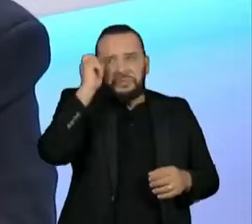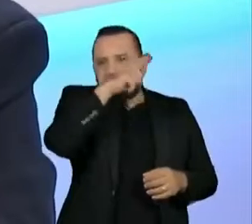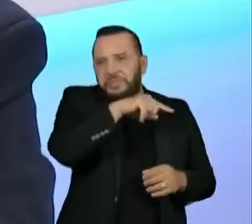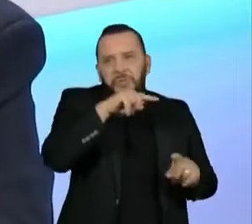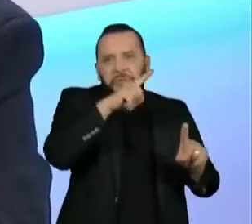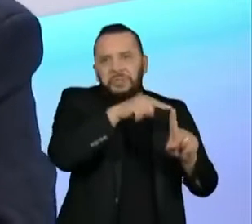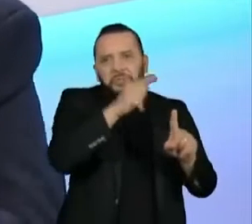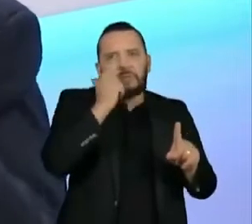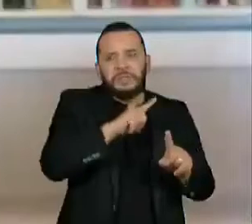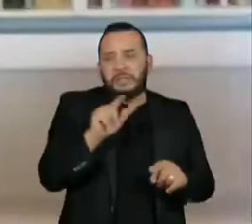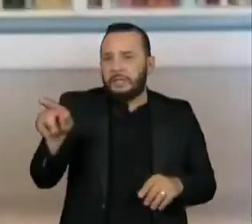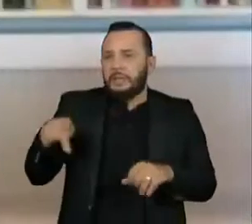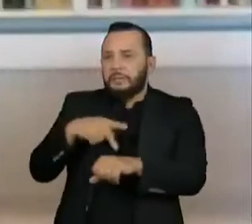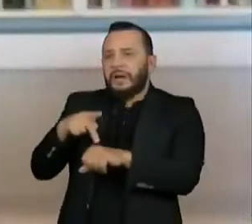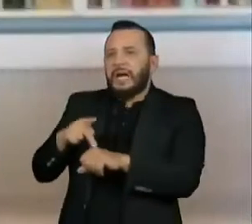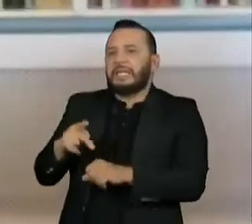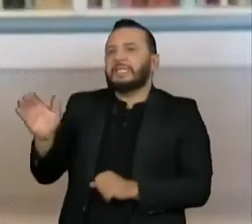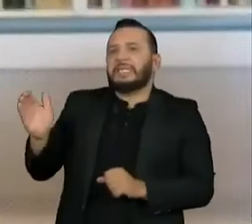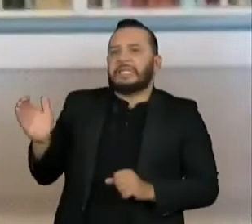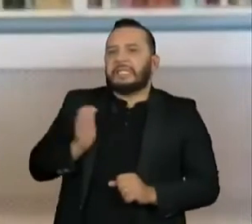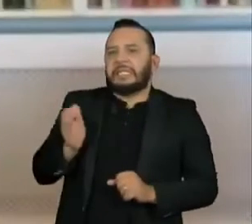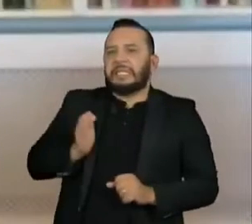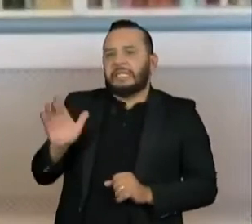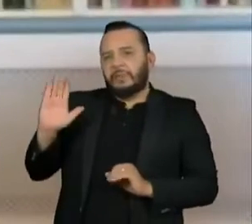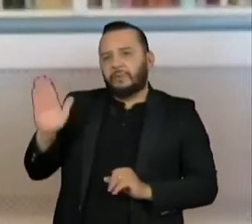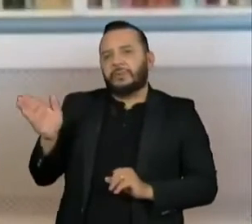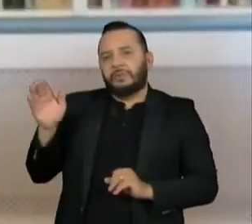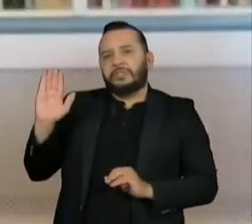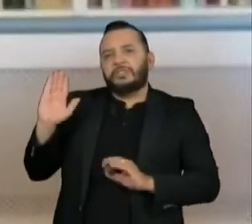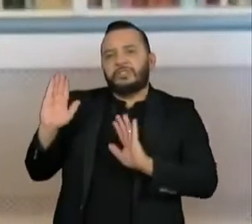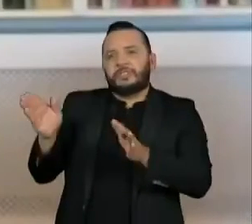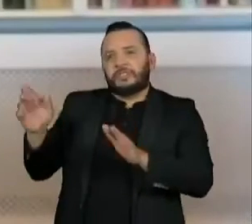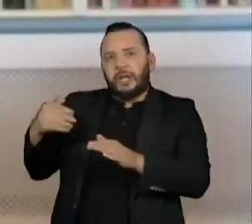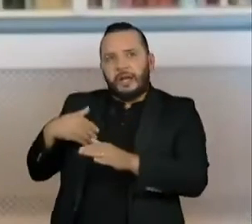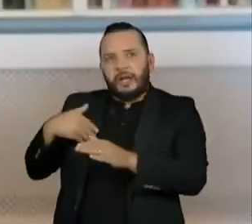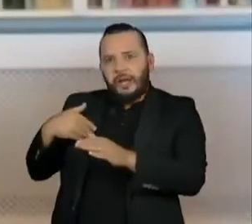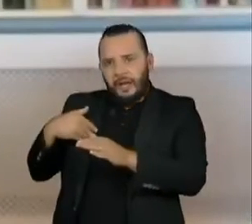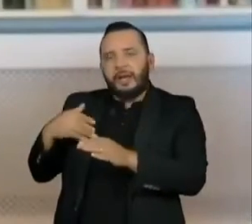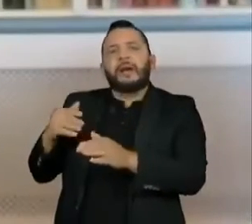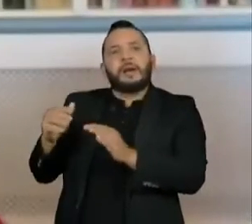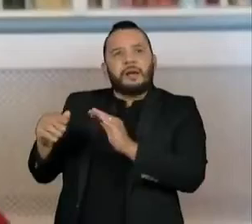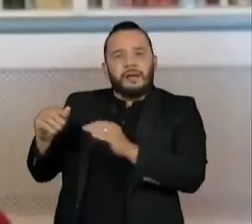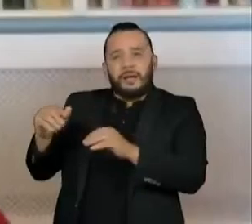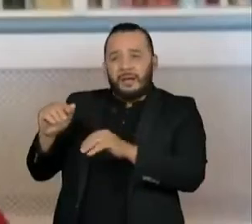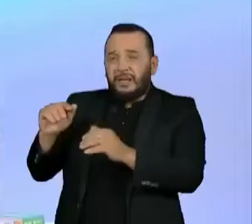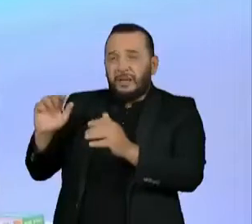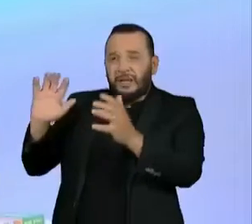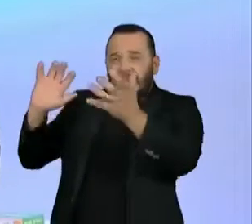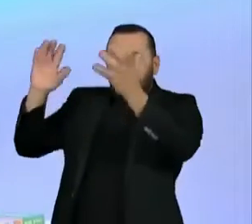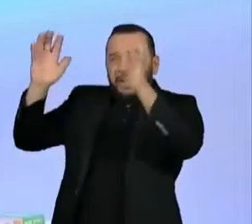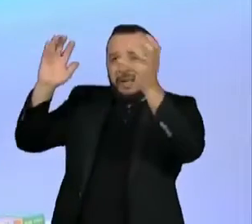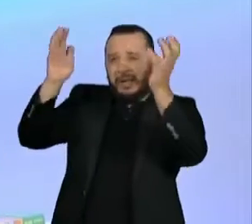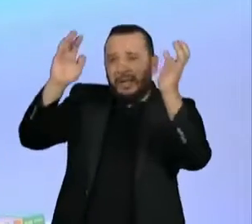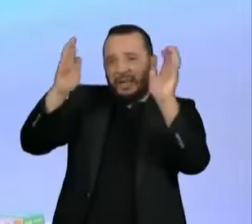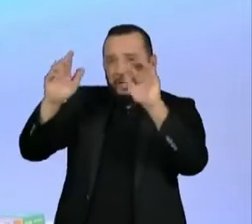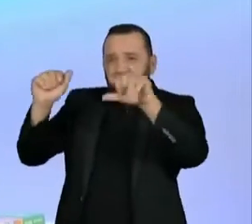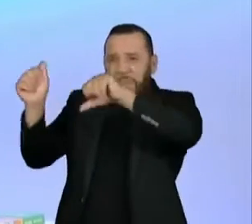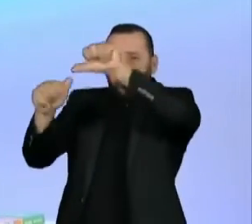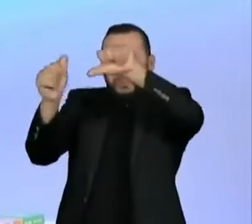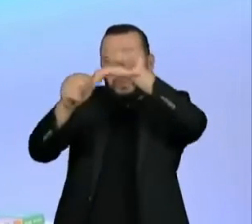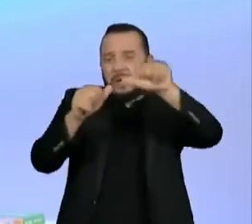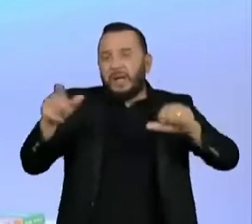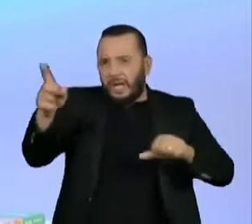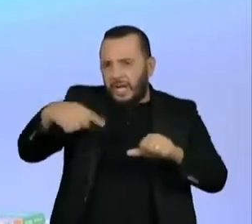primeiro, atrasaram, adiaram a ação climática e agora que eles já